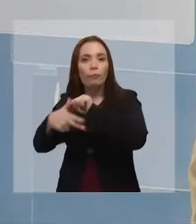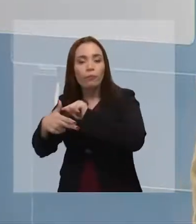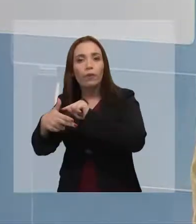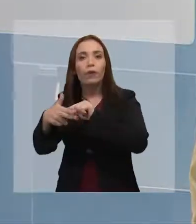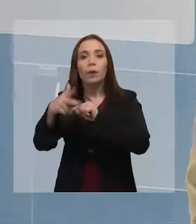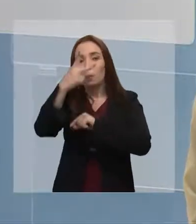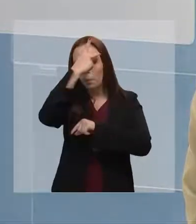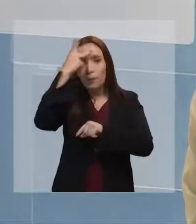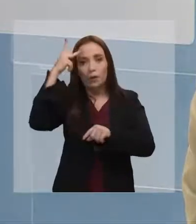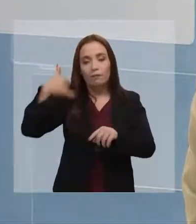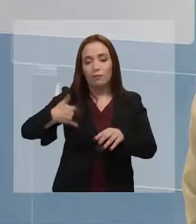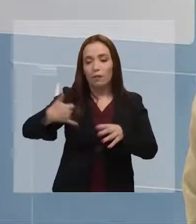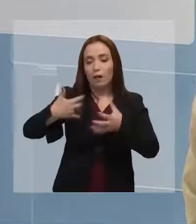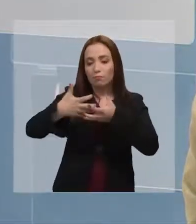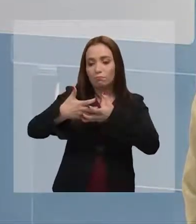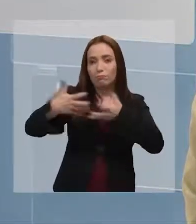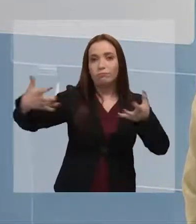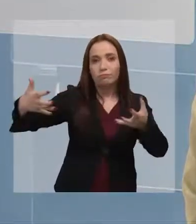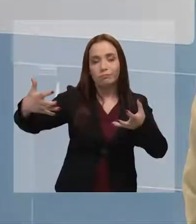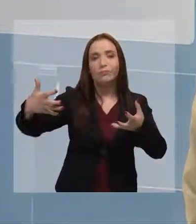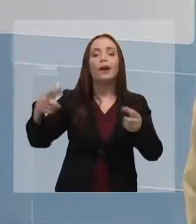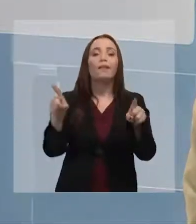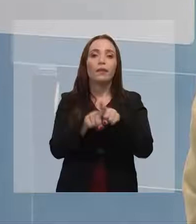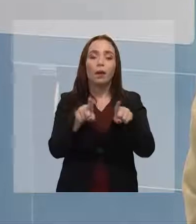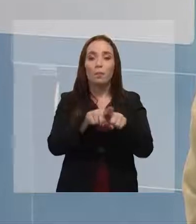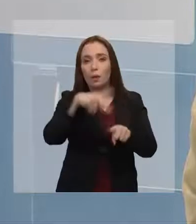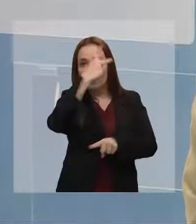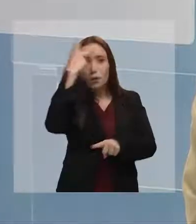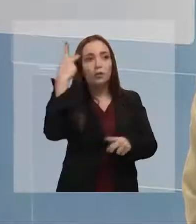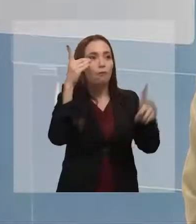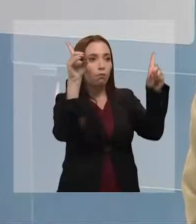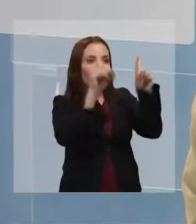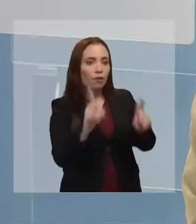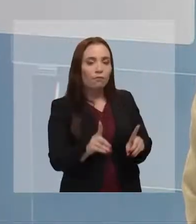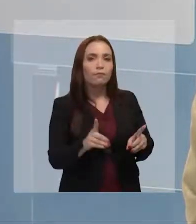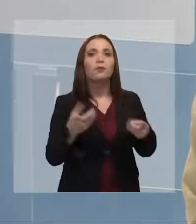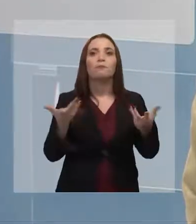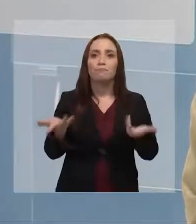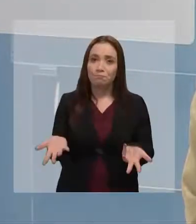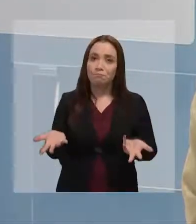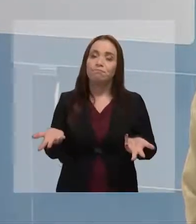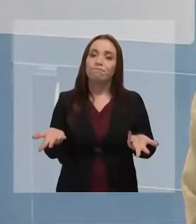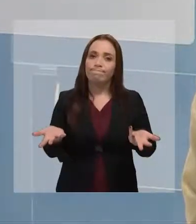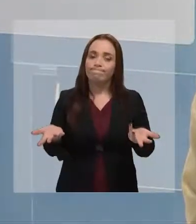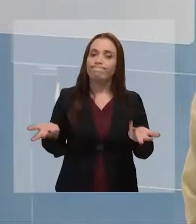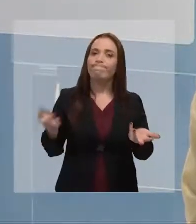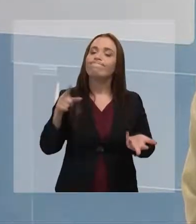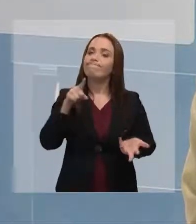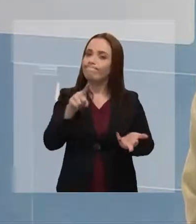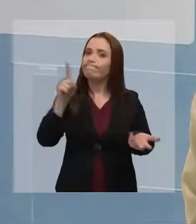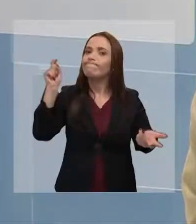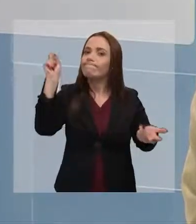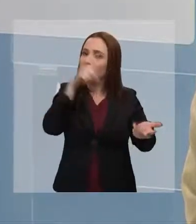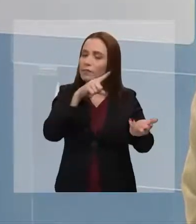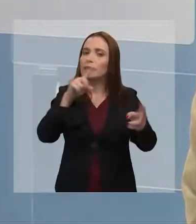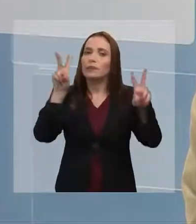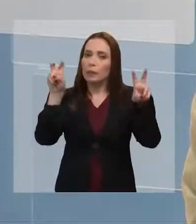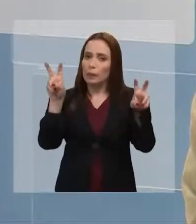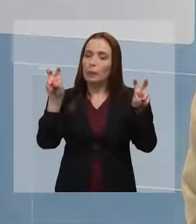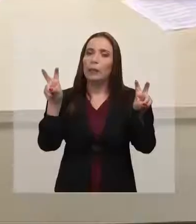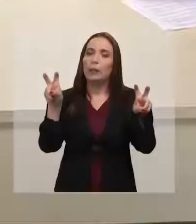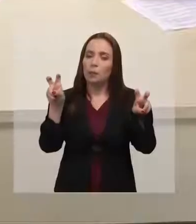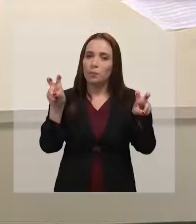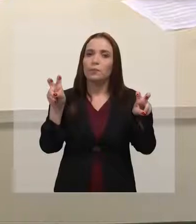pessoas idosas no país, também das pessoas com deficiência. Então, é muito sutil e essa